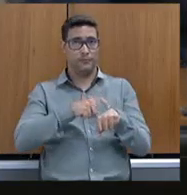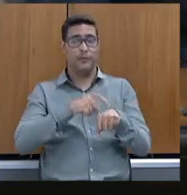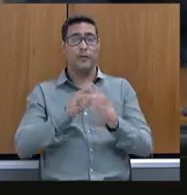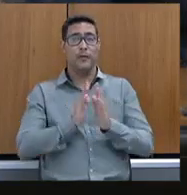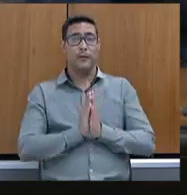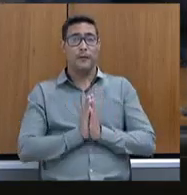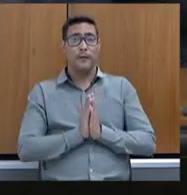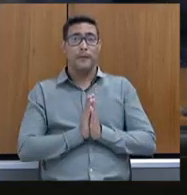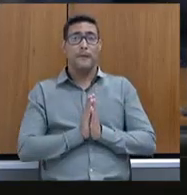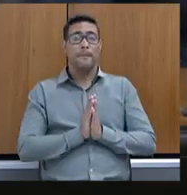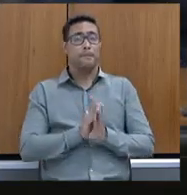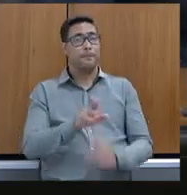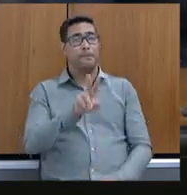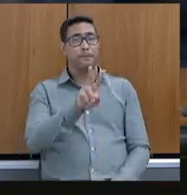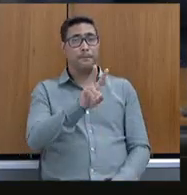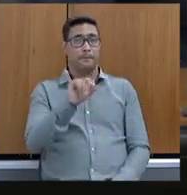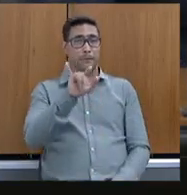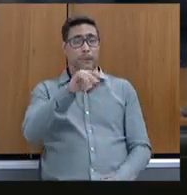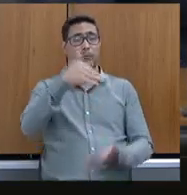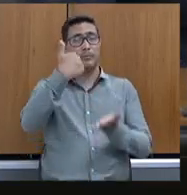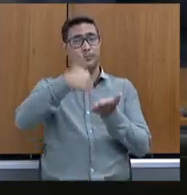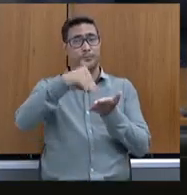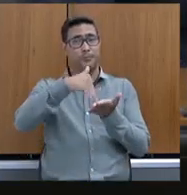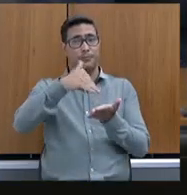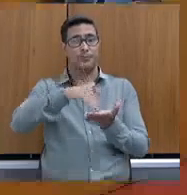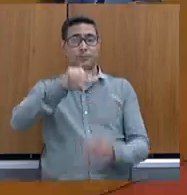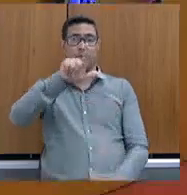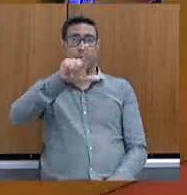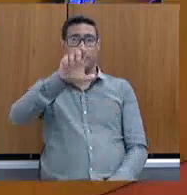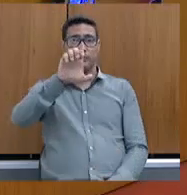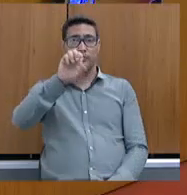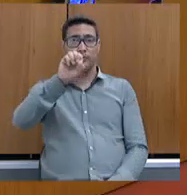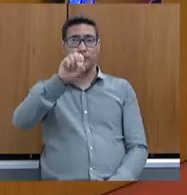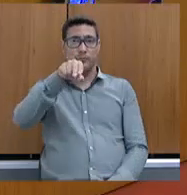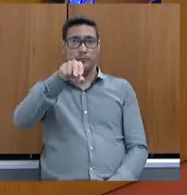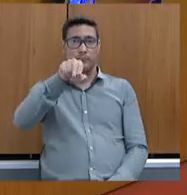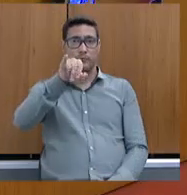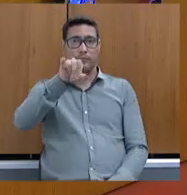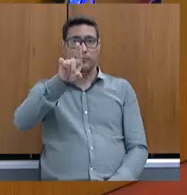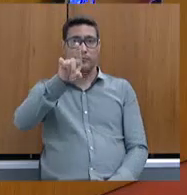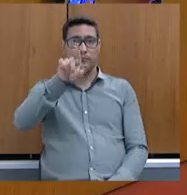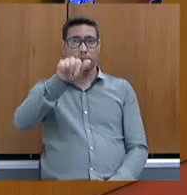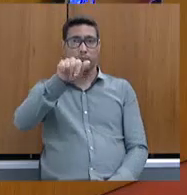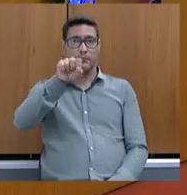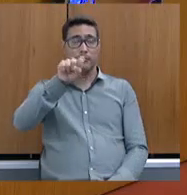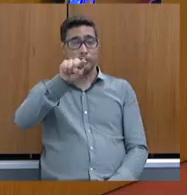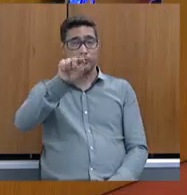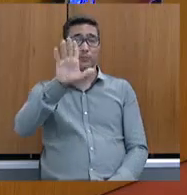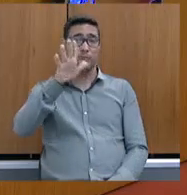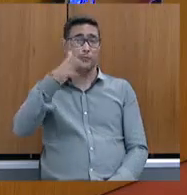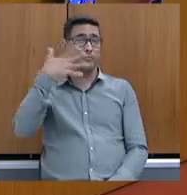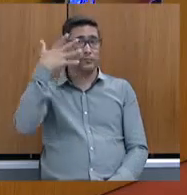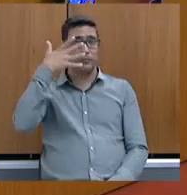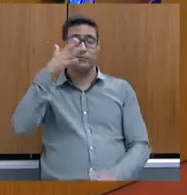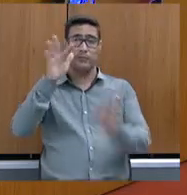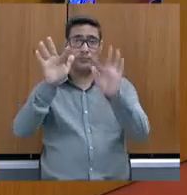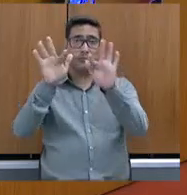passo a palavra ao secretário Unidas de Oliveira para as suas considerações finais